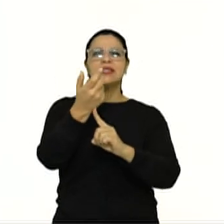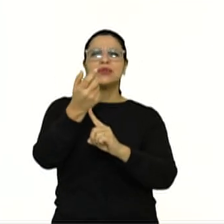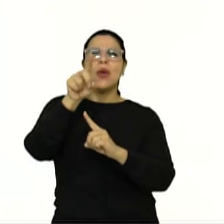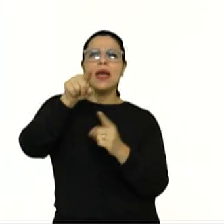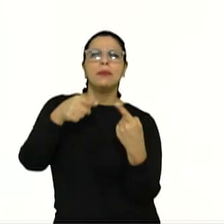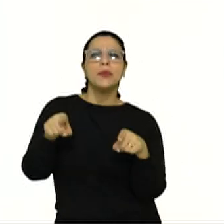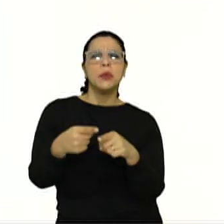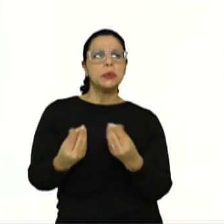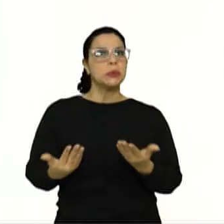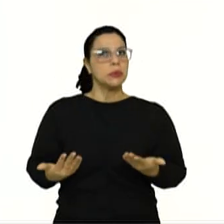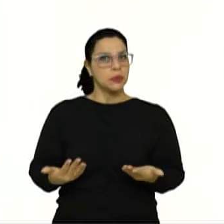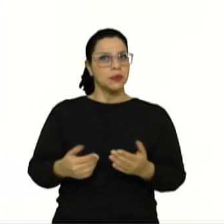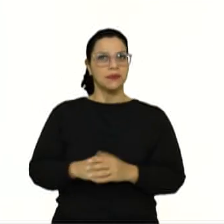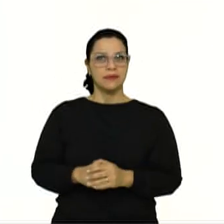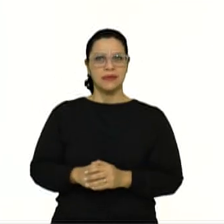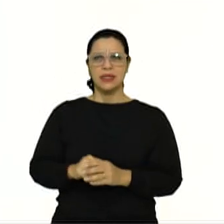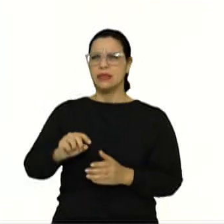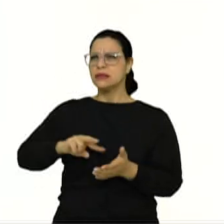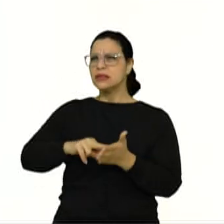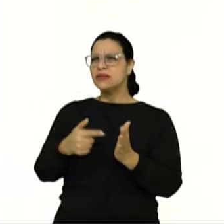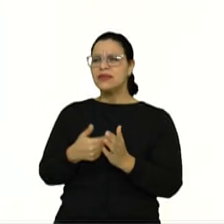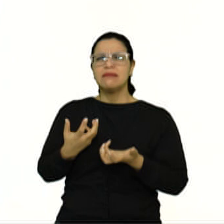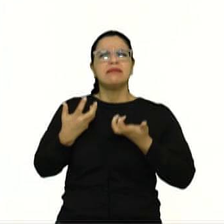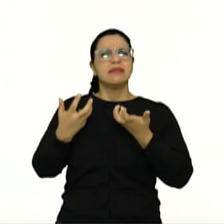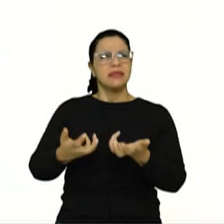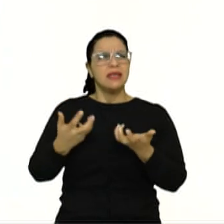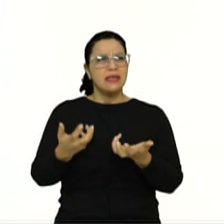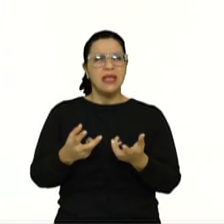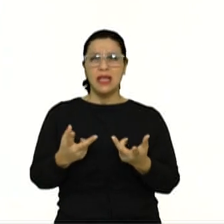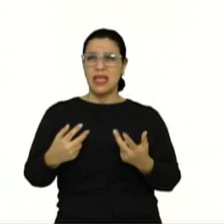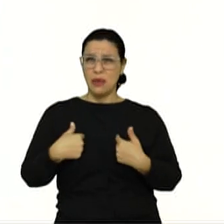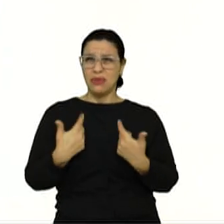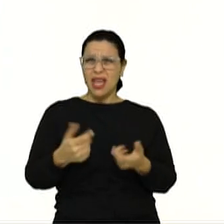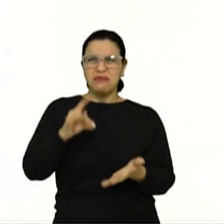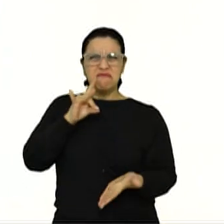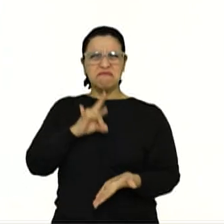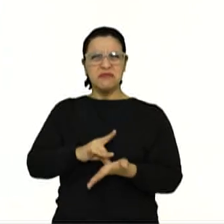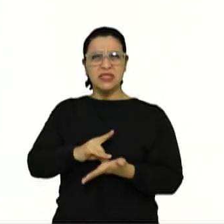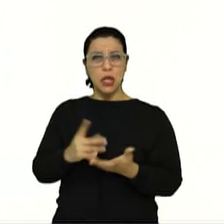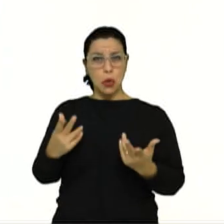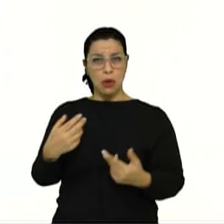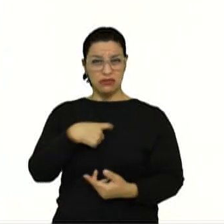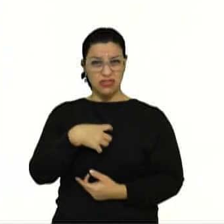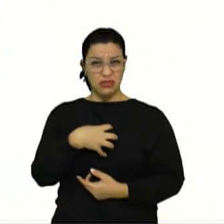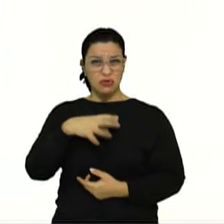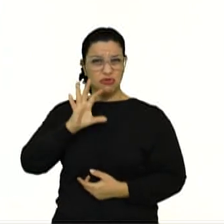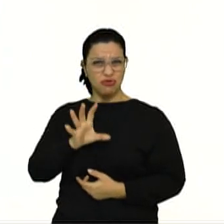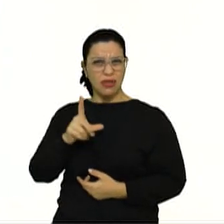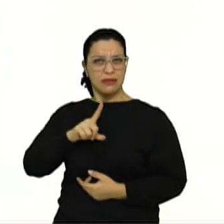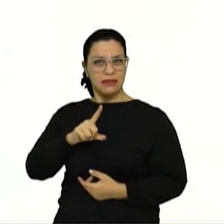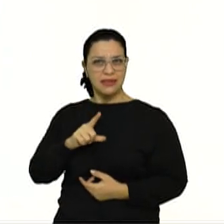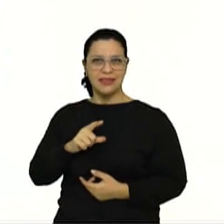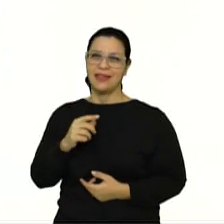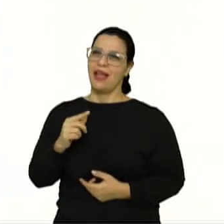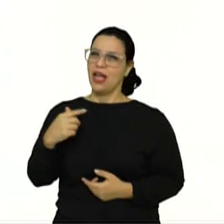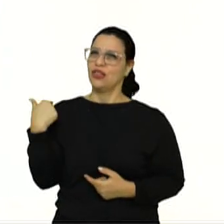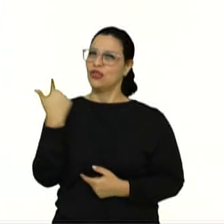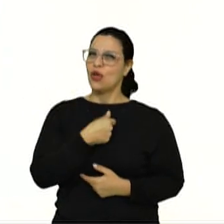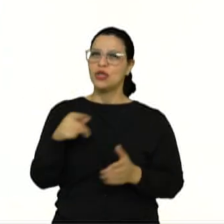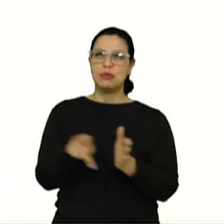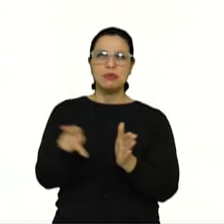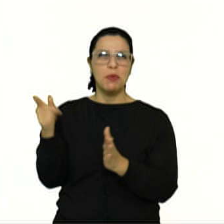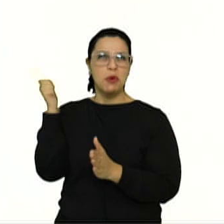música. Isso de querer ser exatamente aquilo que a gente é, ainda vai nos